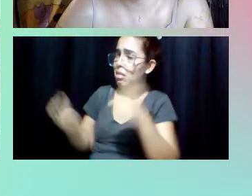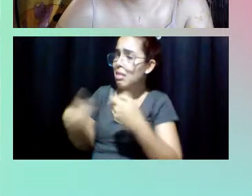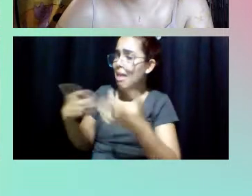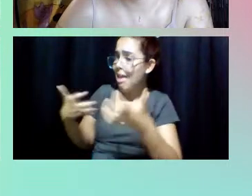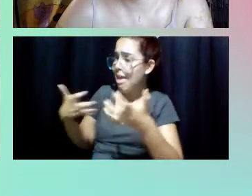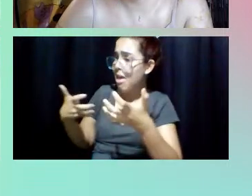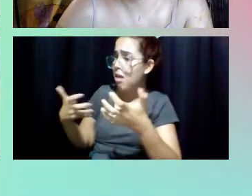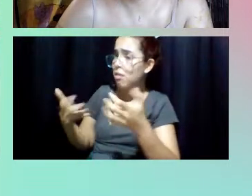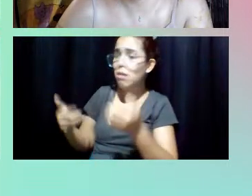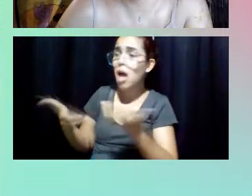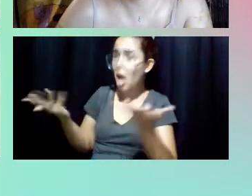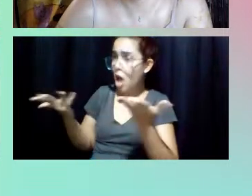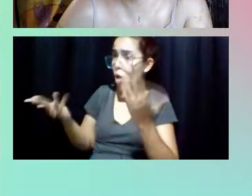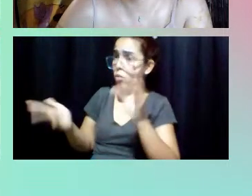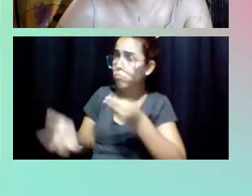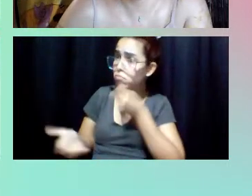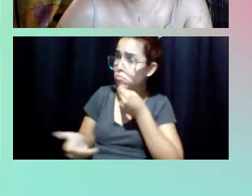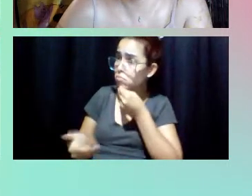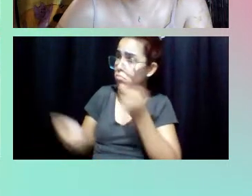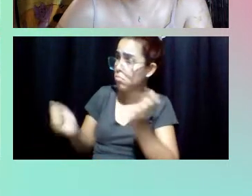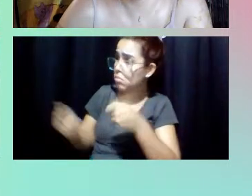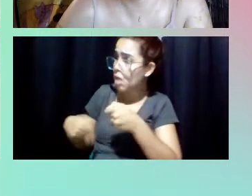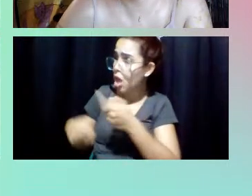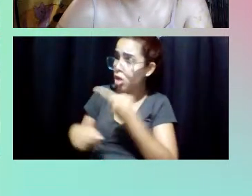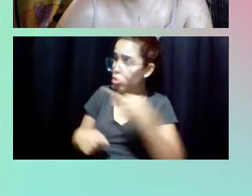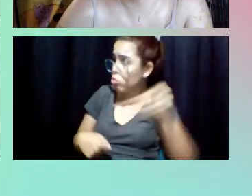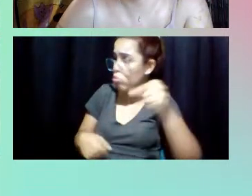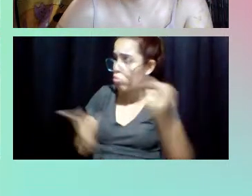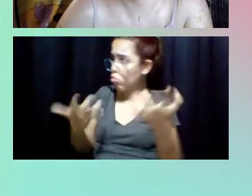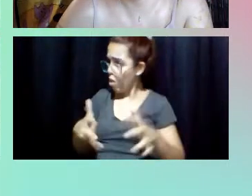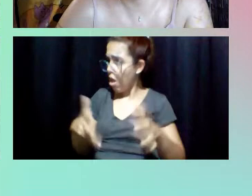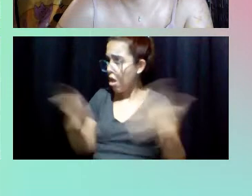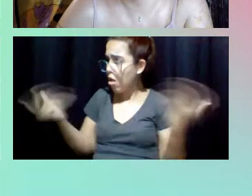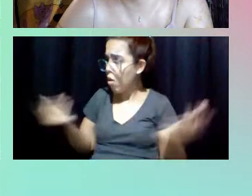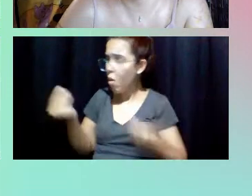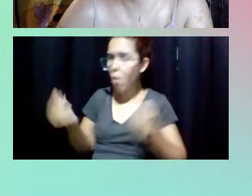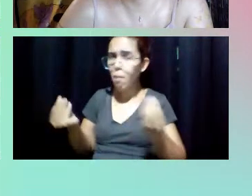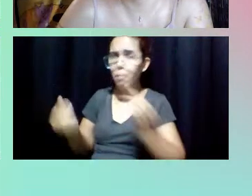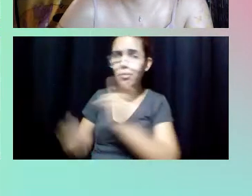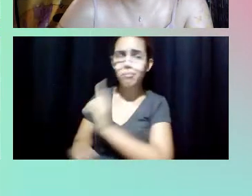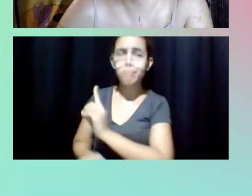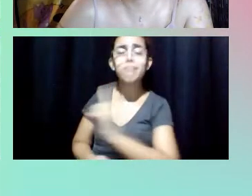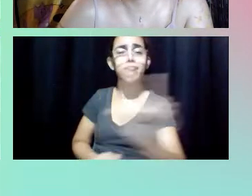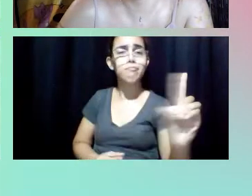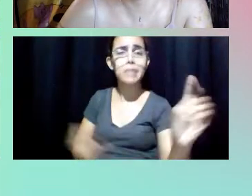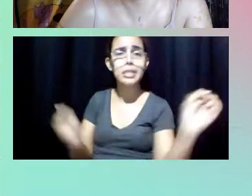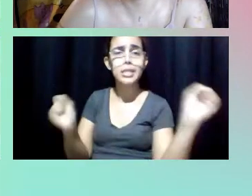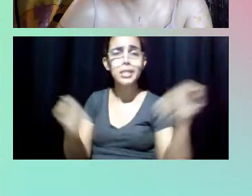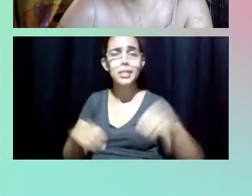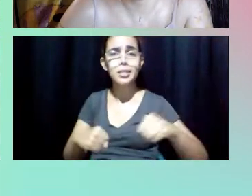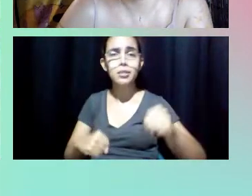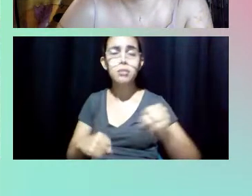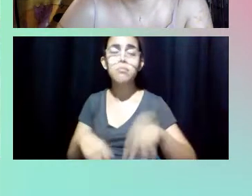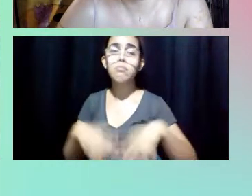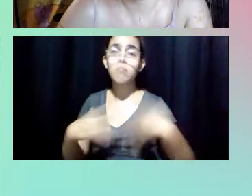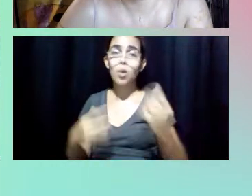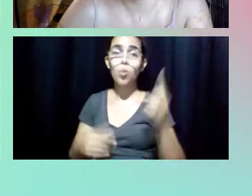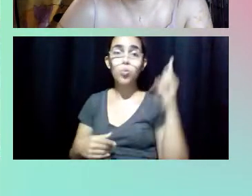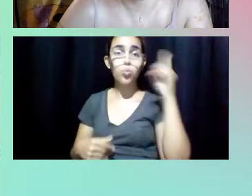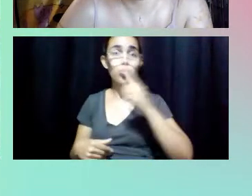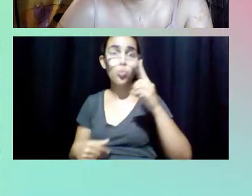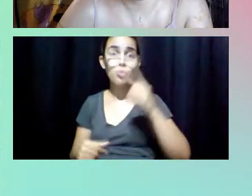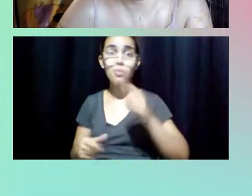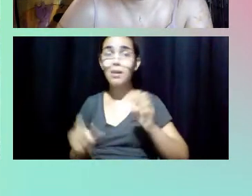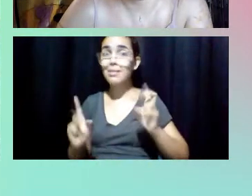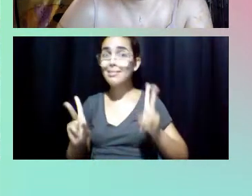que ir. E eu fui. Então, eu viajava todo domingo à noite para Curitiba, ficava segunda, terça, quarta, quinta